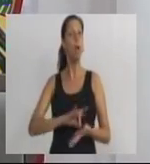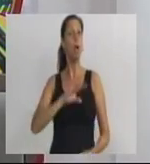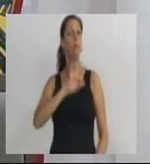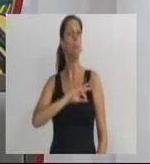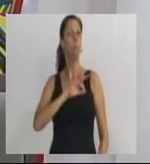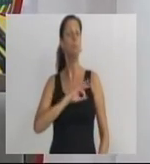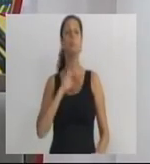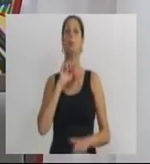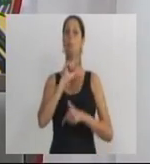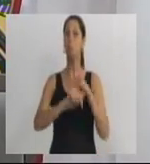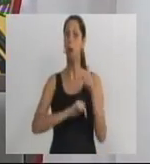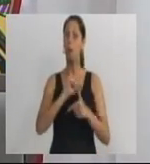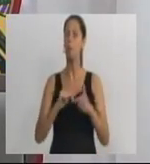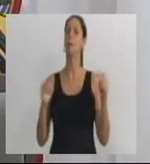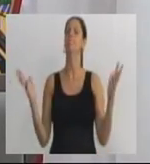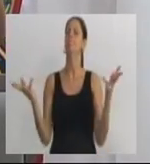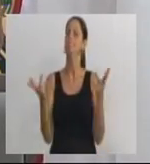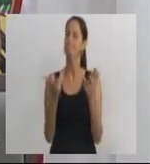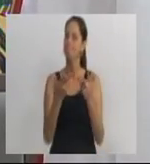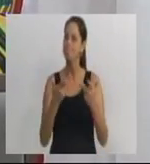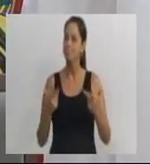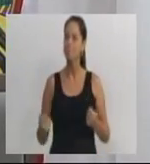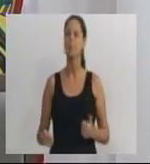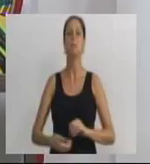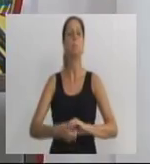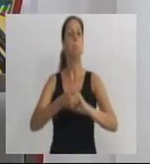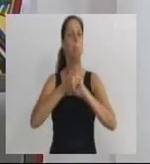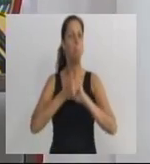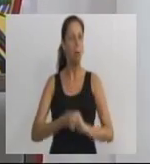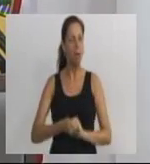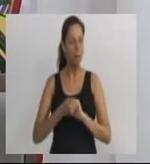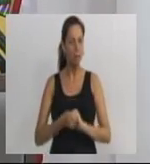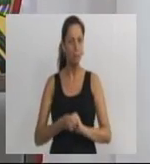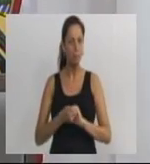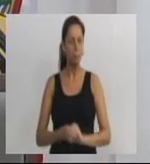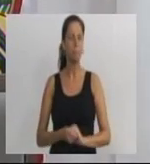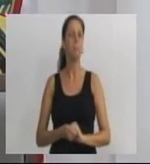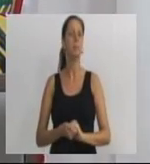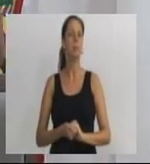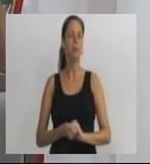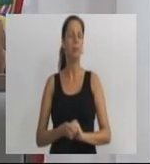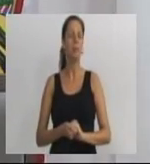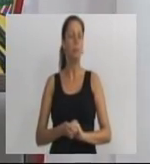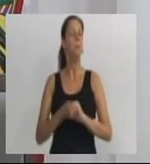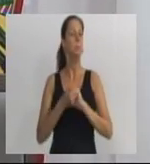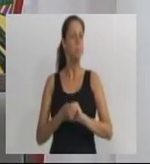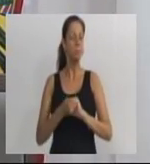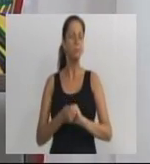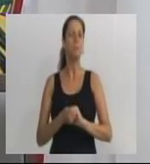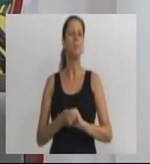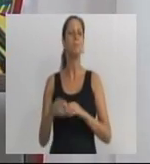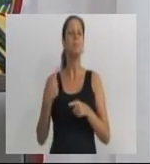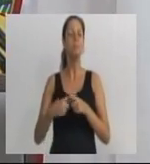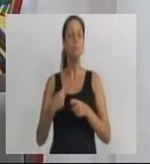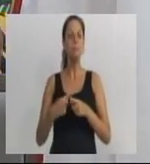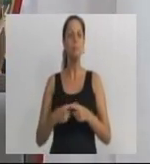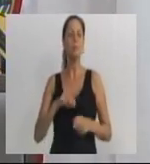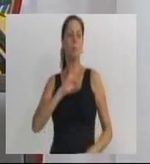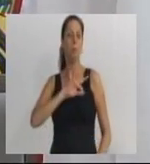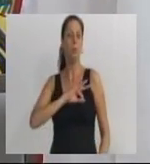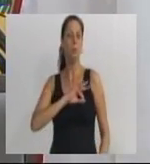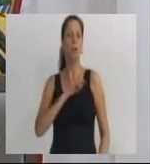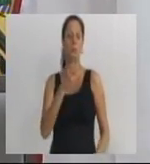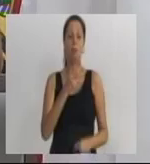pela quantidade de efetivo que eles têm. Eles estão de parabéns. Eles deveriam já entrar, depois de 3 anos, não no